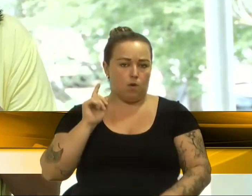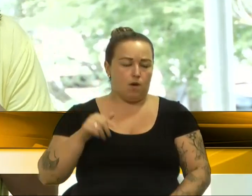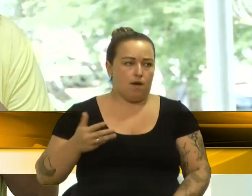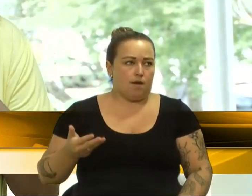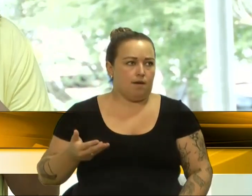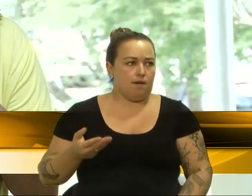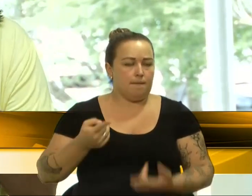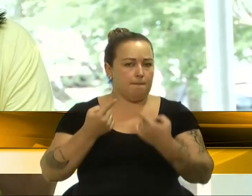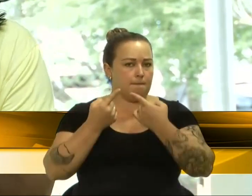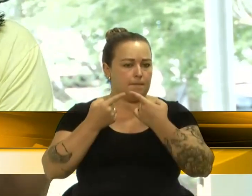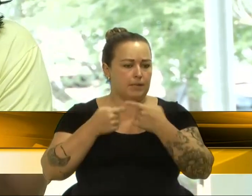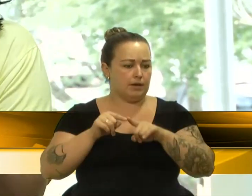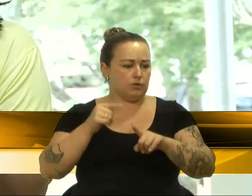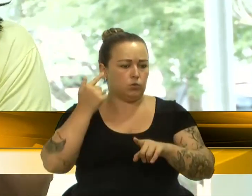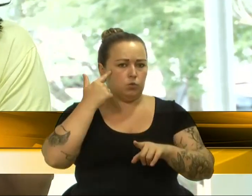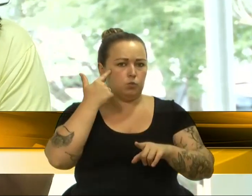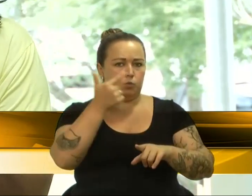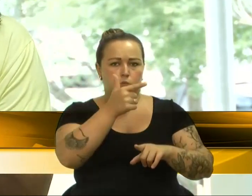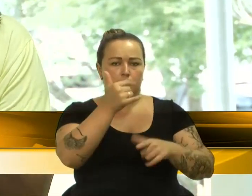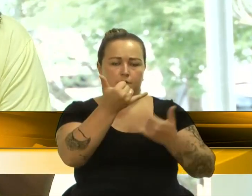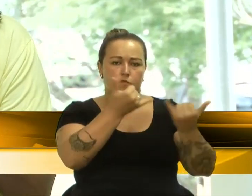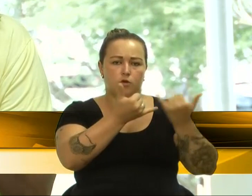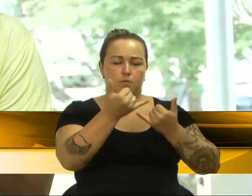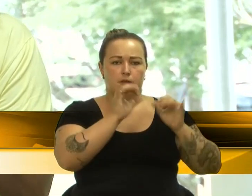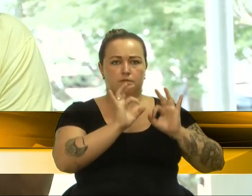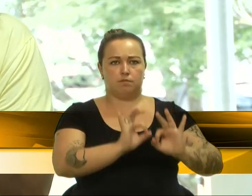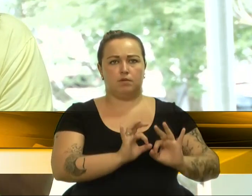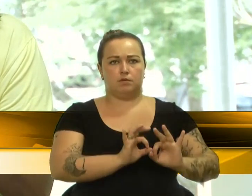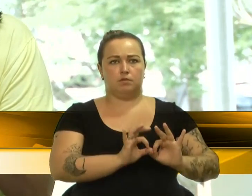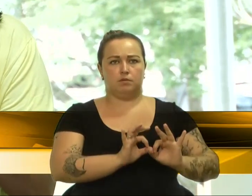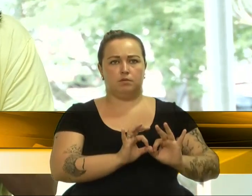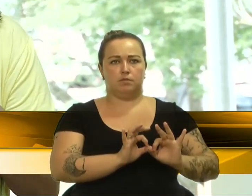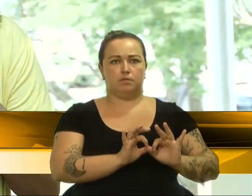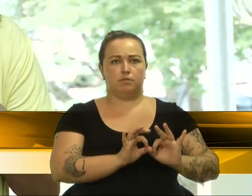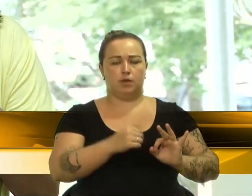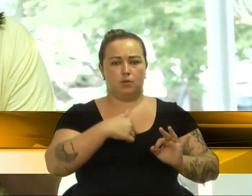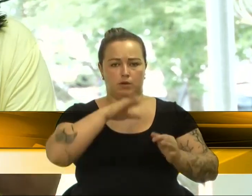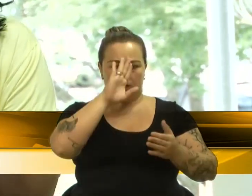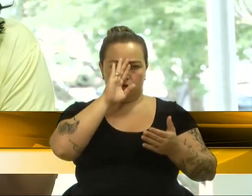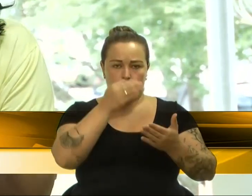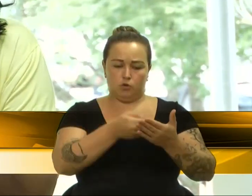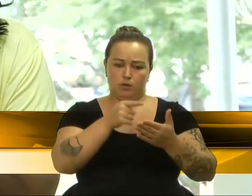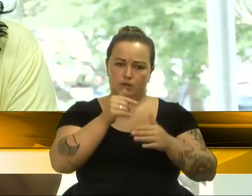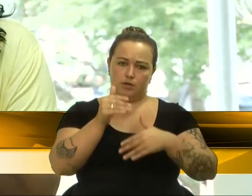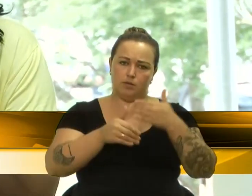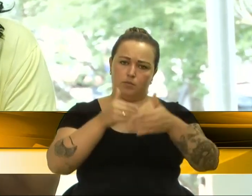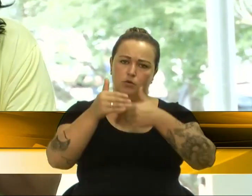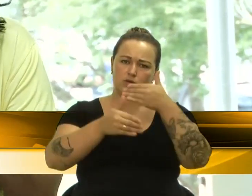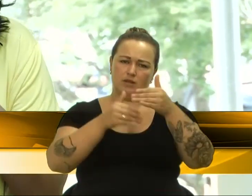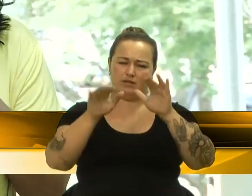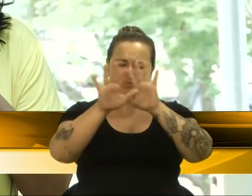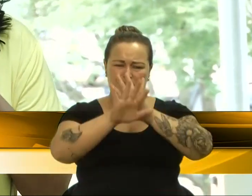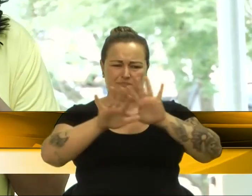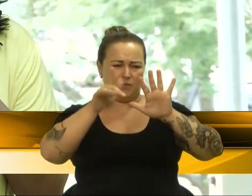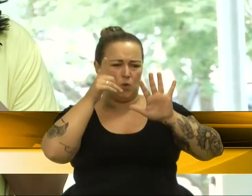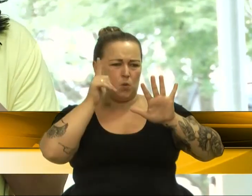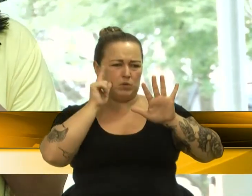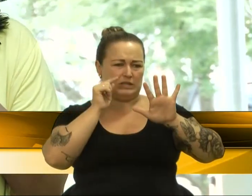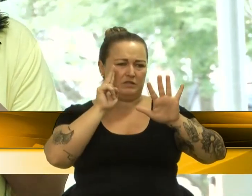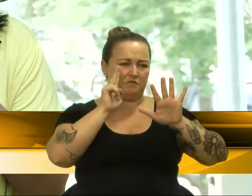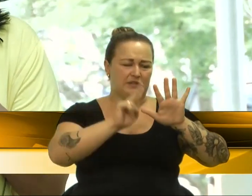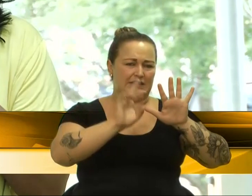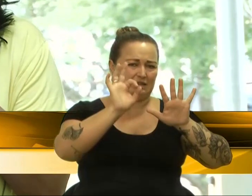mas a gente não tem essas informações. Então, não dá. Eu acho que esse processo está um pouco nebuloso, e